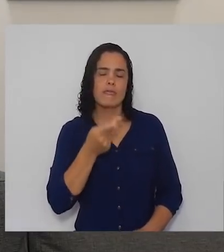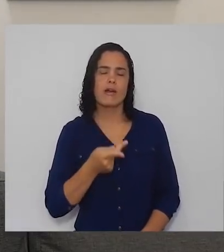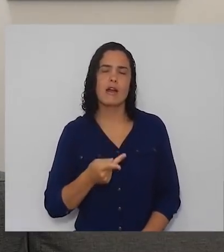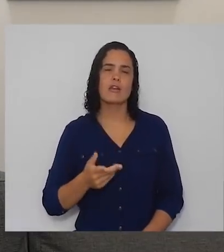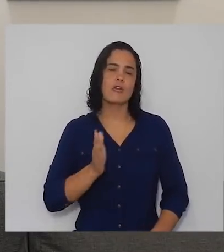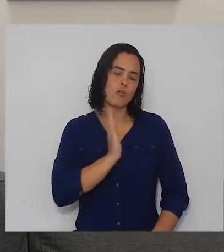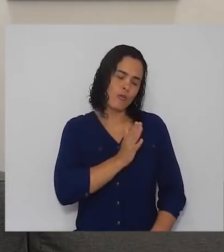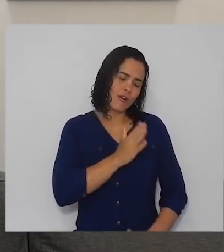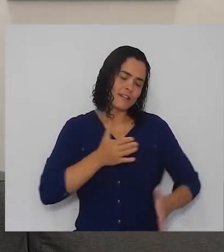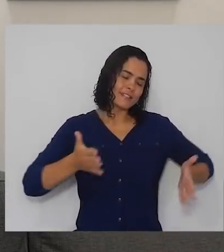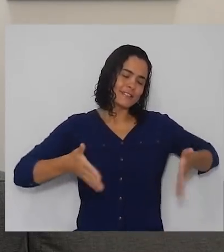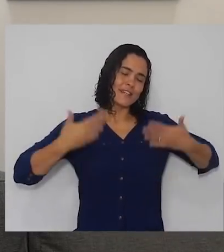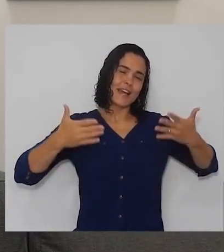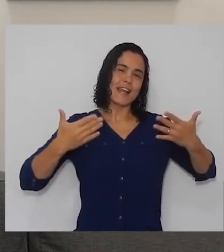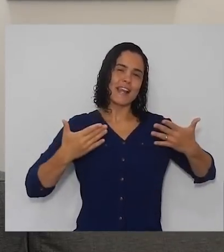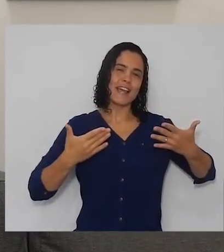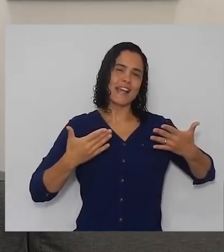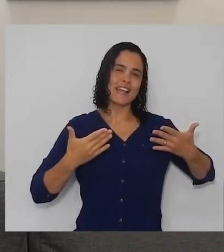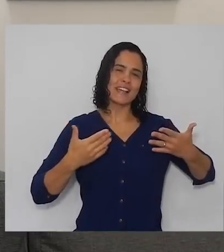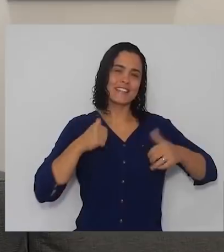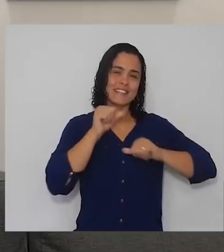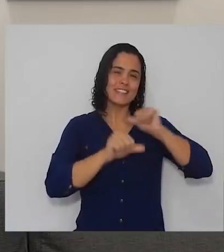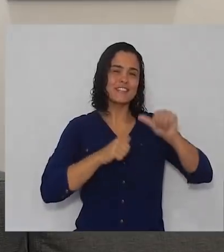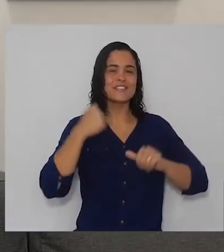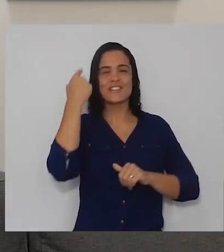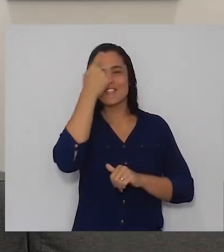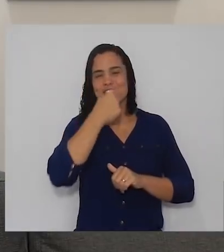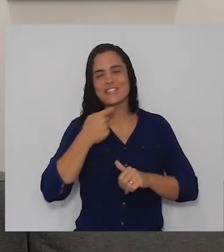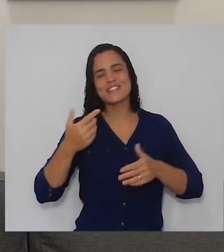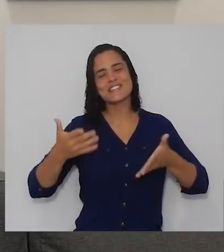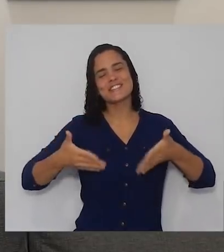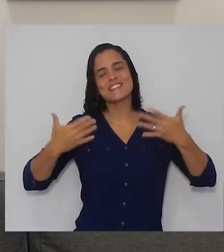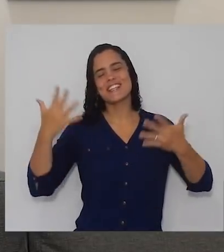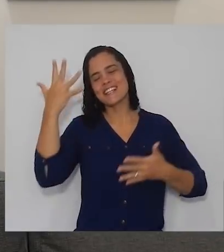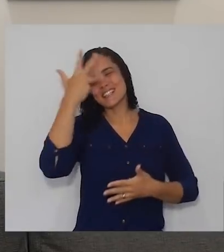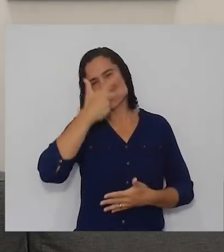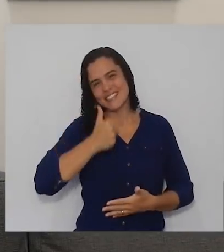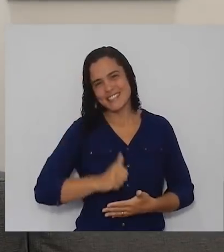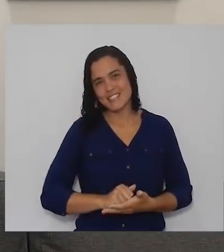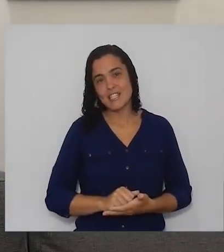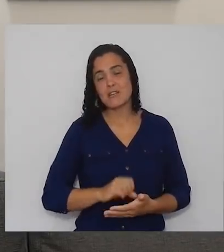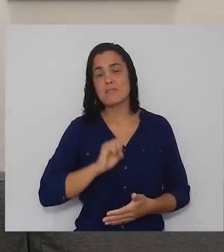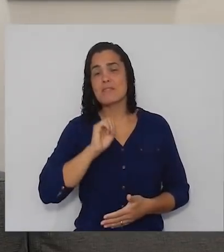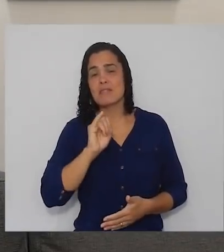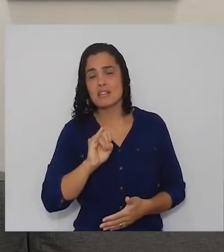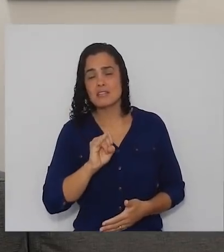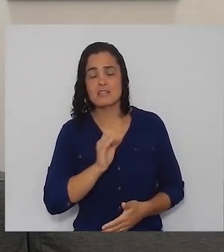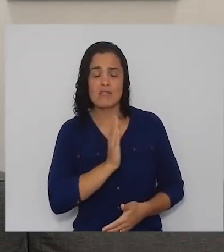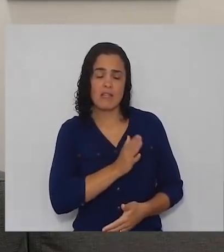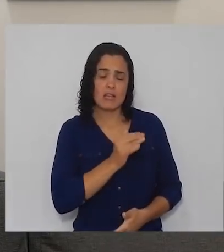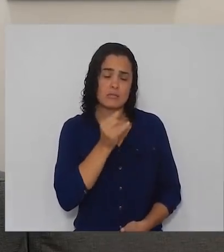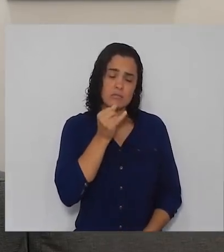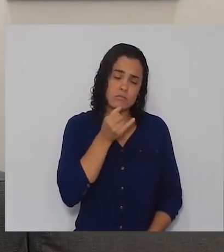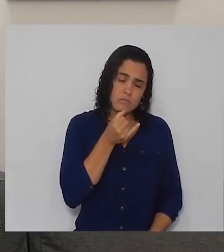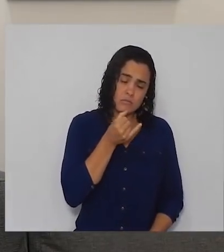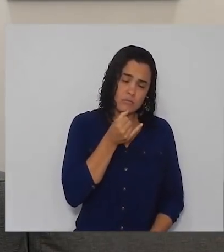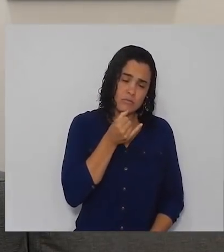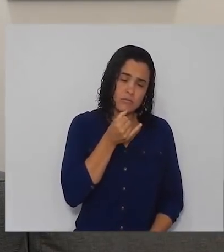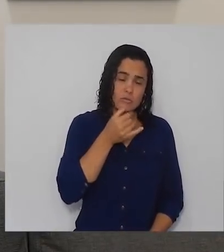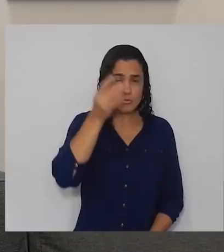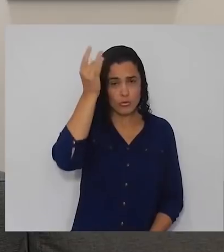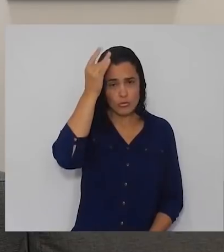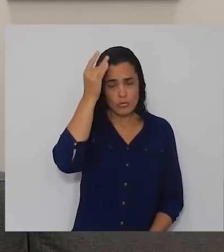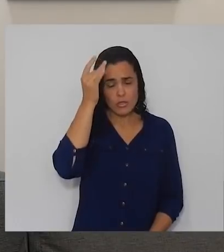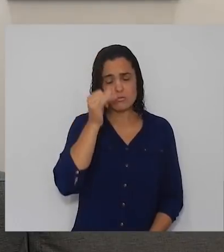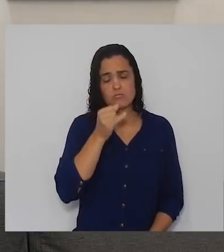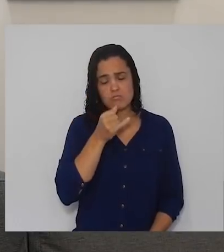diz assim, o coração alegre embeleza o rosto, mas com tristeza do coração o espírito se